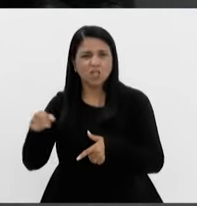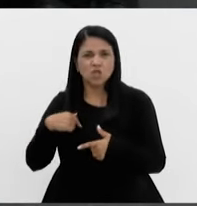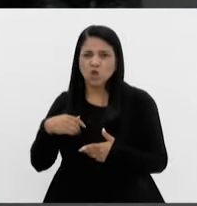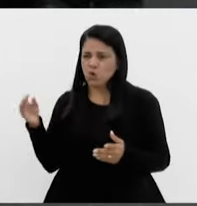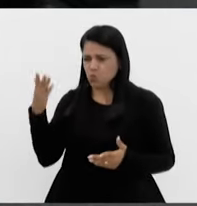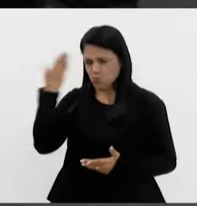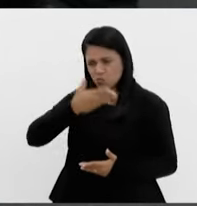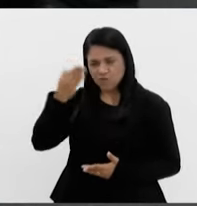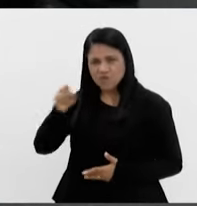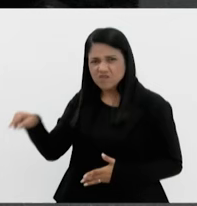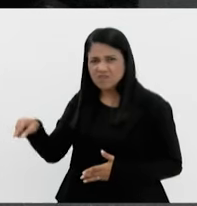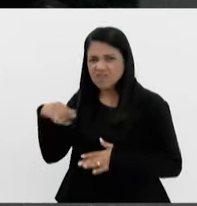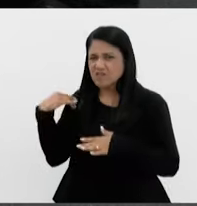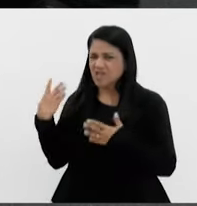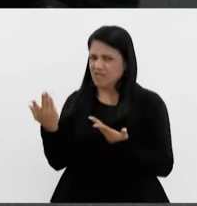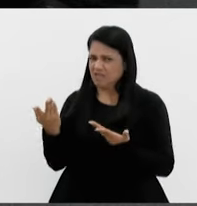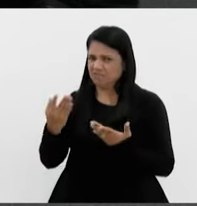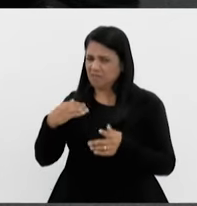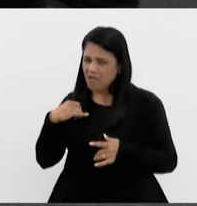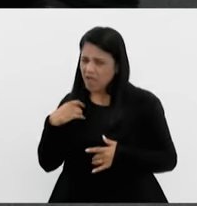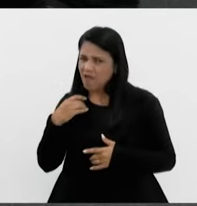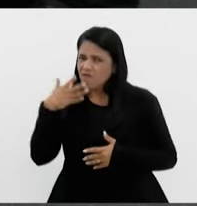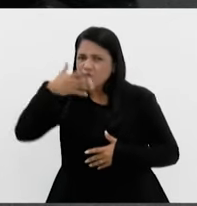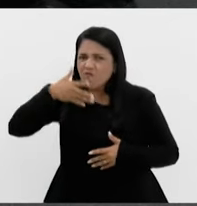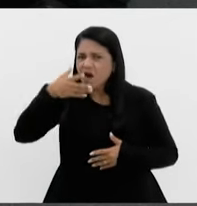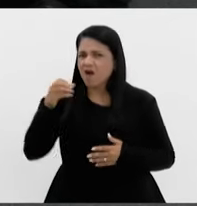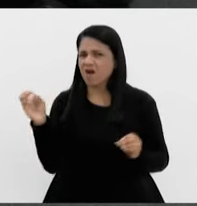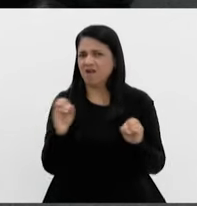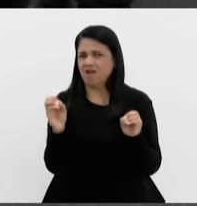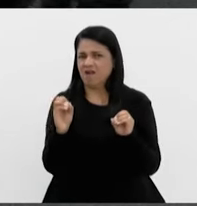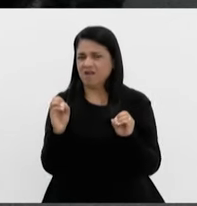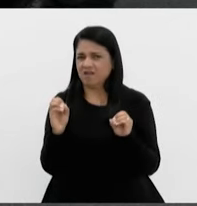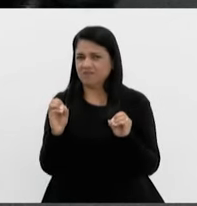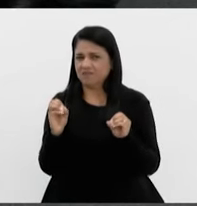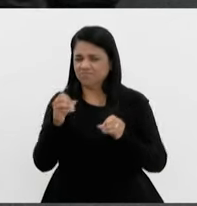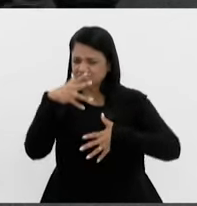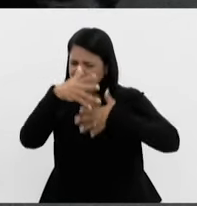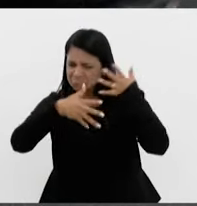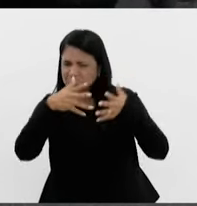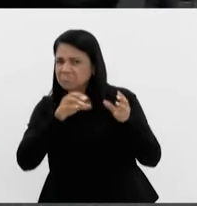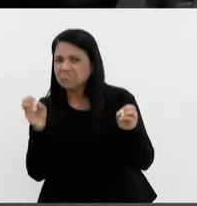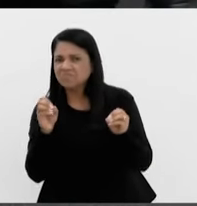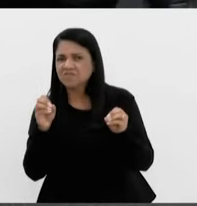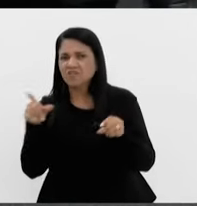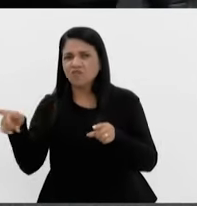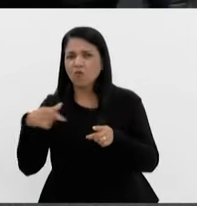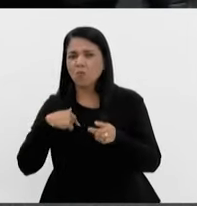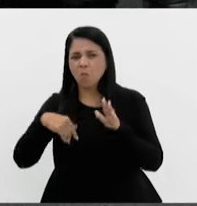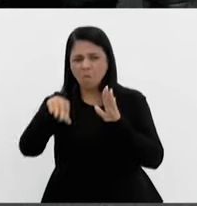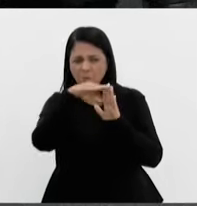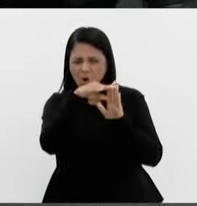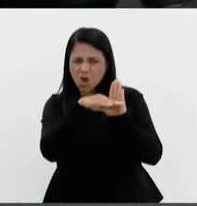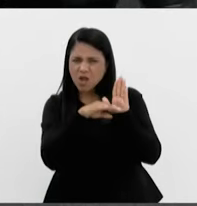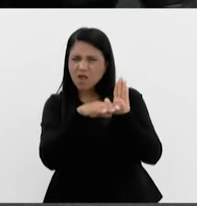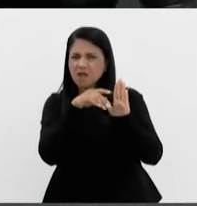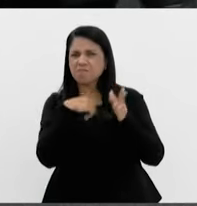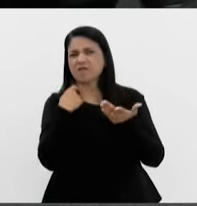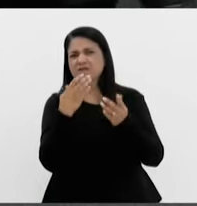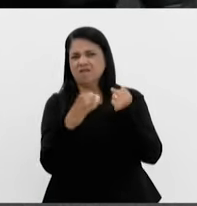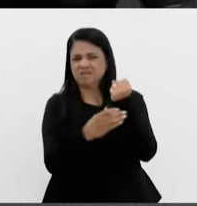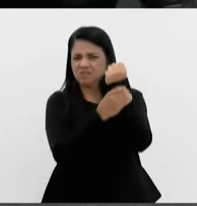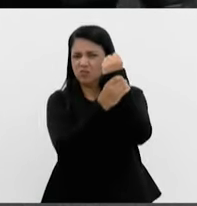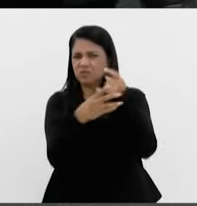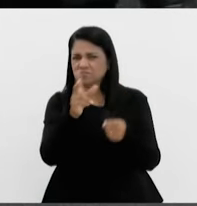honrada e um programa que é um programa vencedor que tirou das ruas muitos